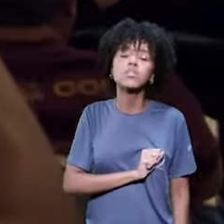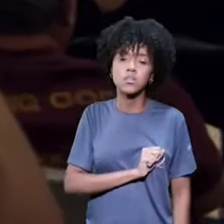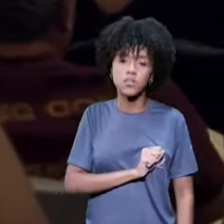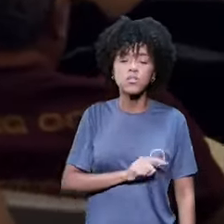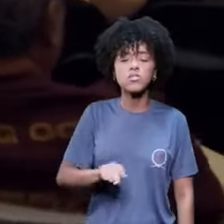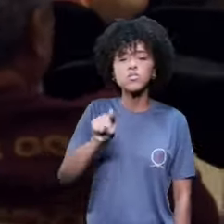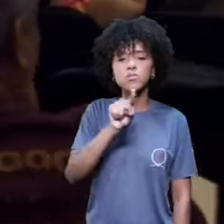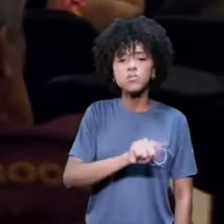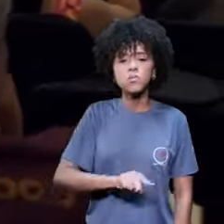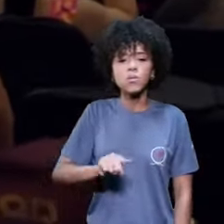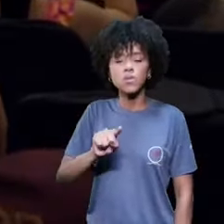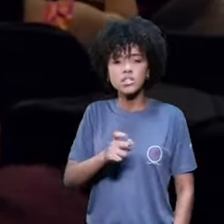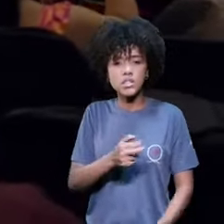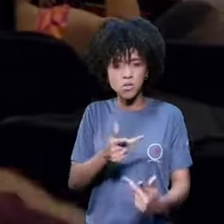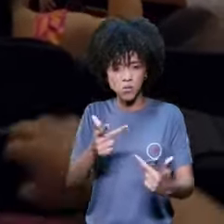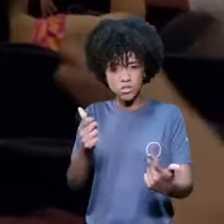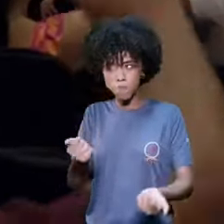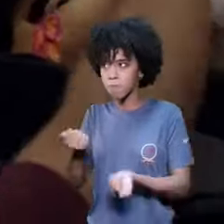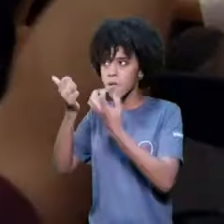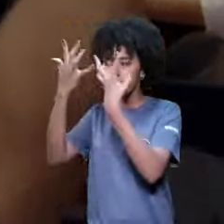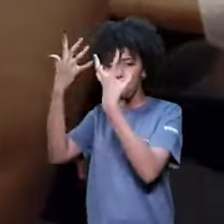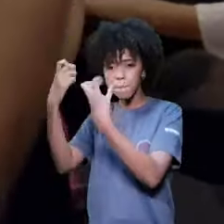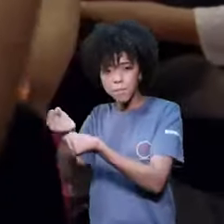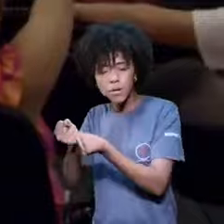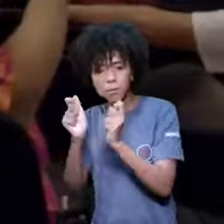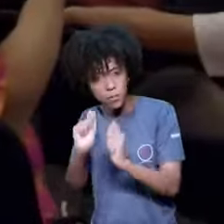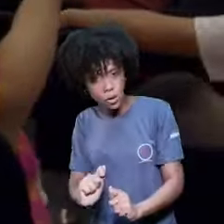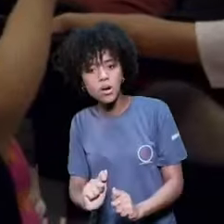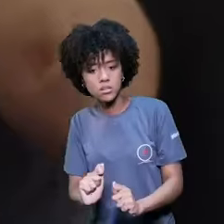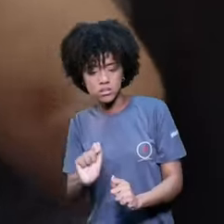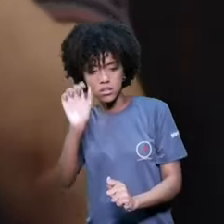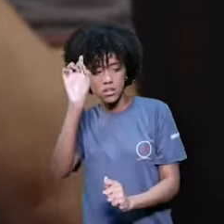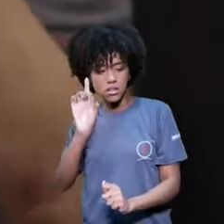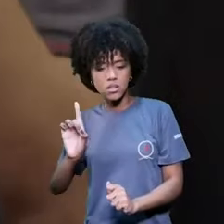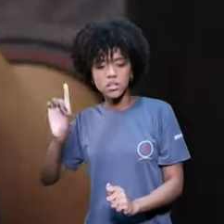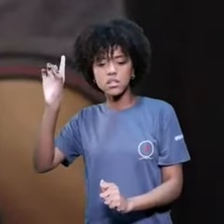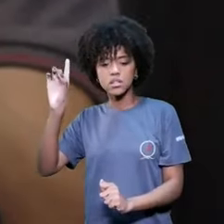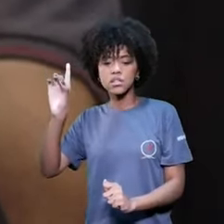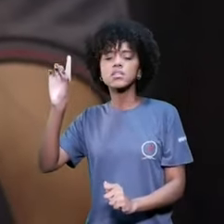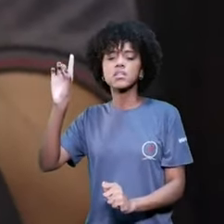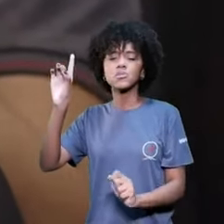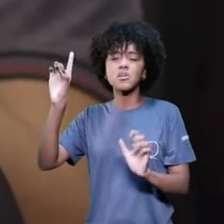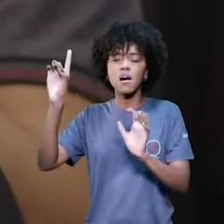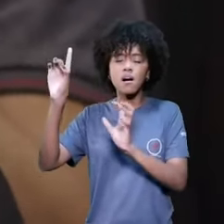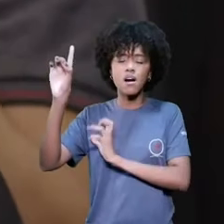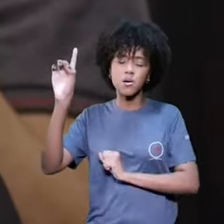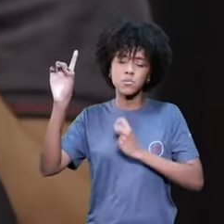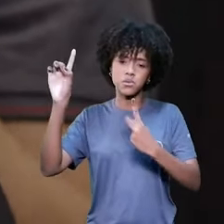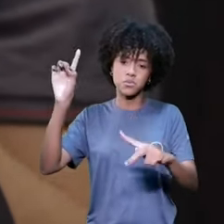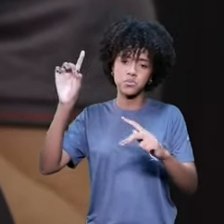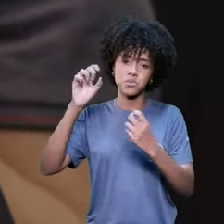tem alguém para entregar algo para ele aqui? Ei, Deus está respirando.